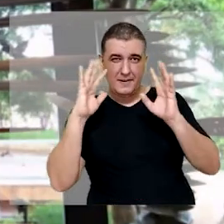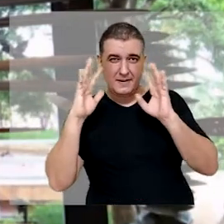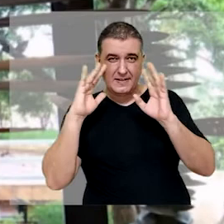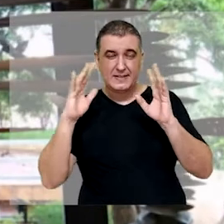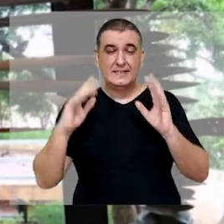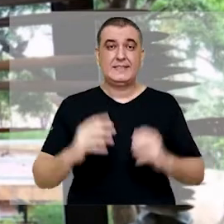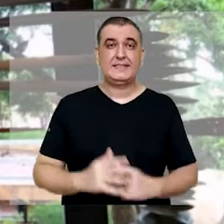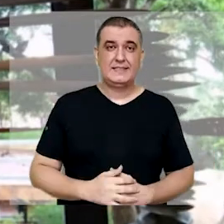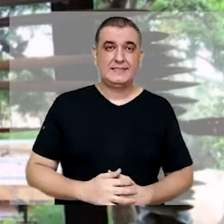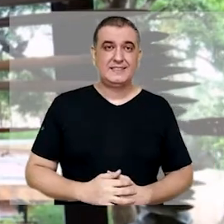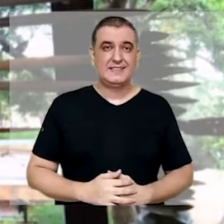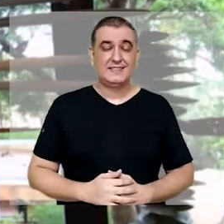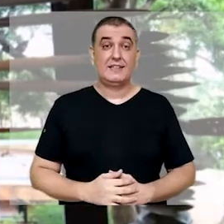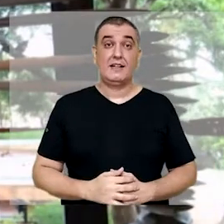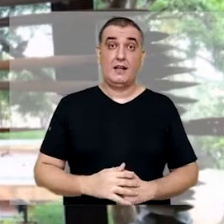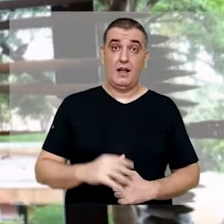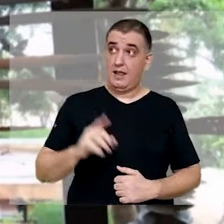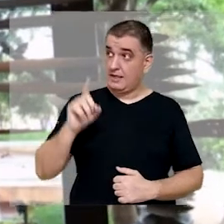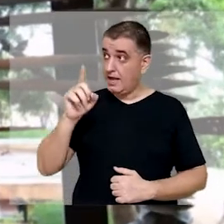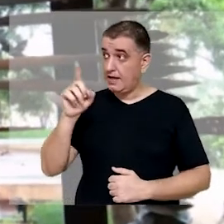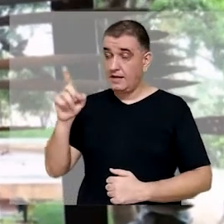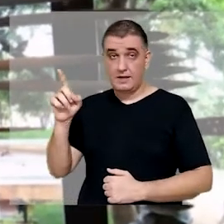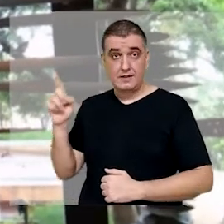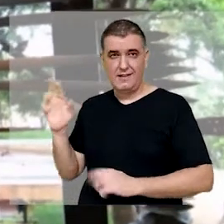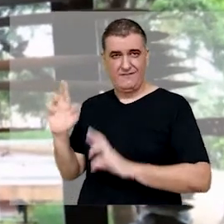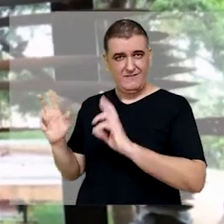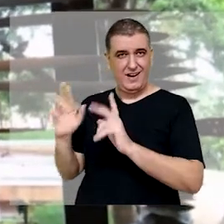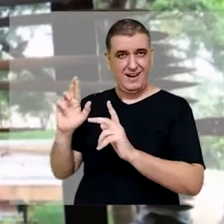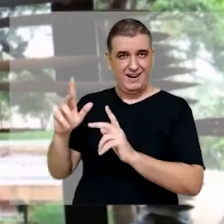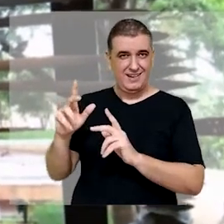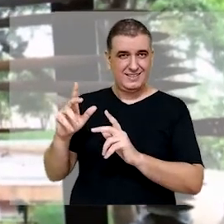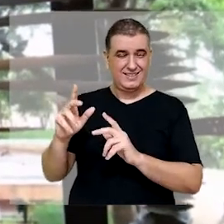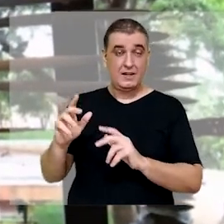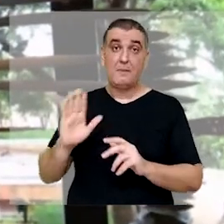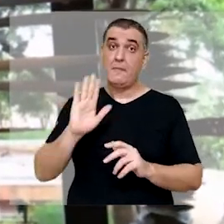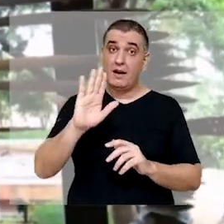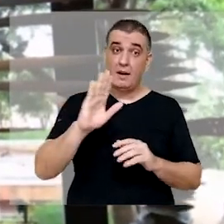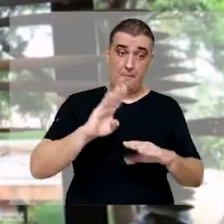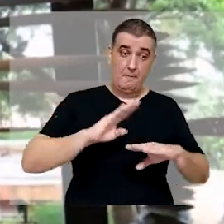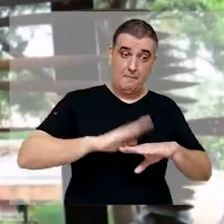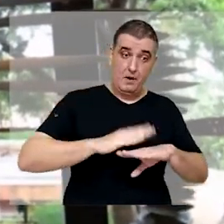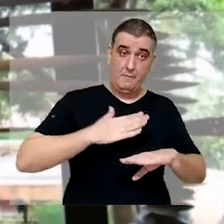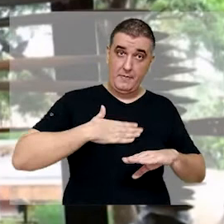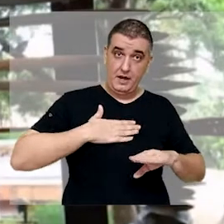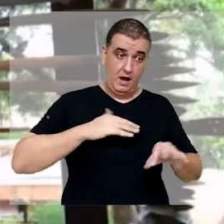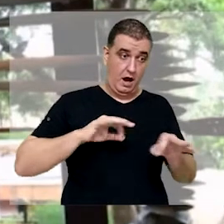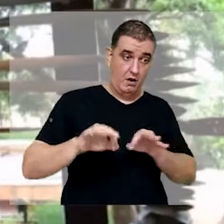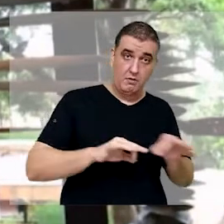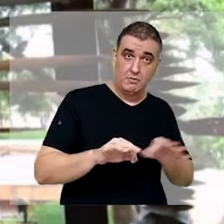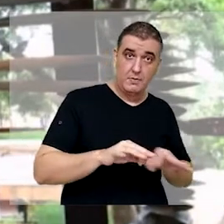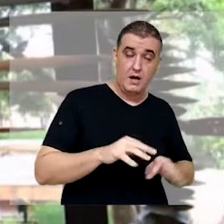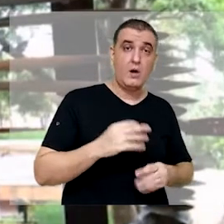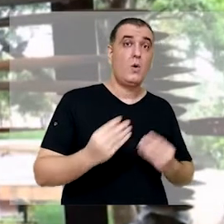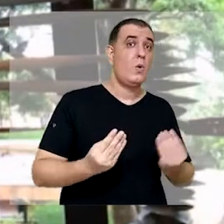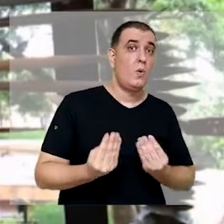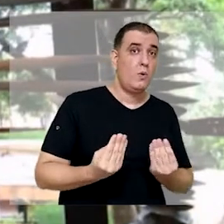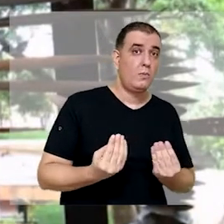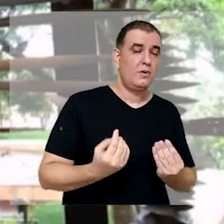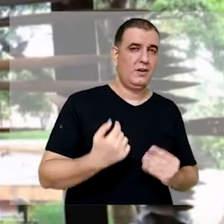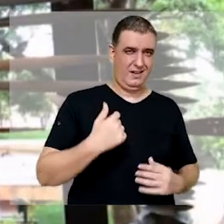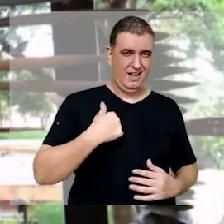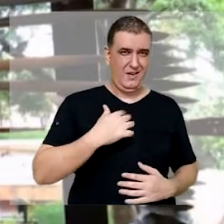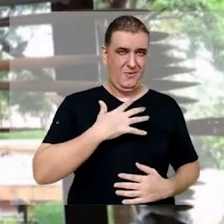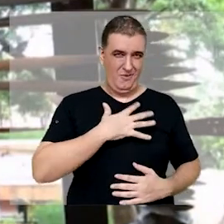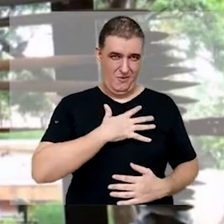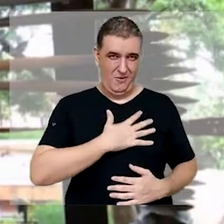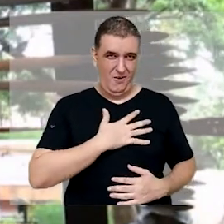densidades, de opacidade. Isso em relação à matéria. Agora, em relação ao processo, é algo